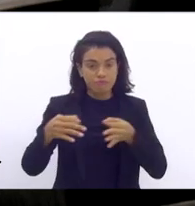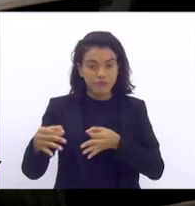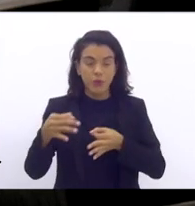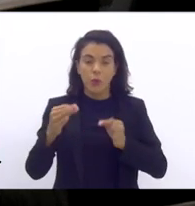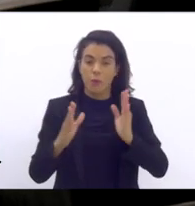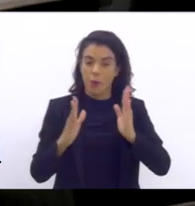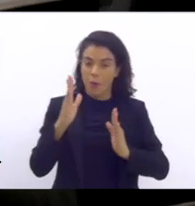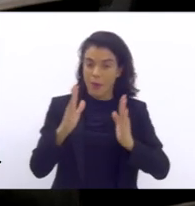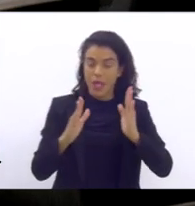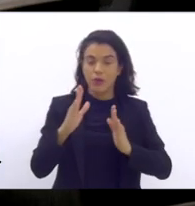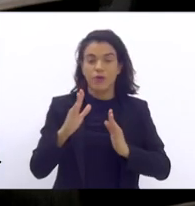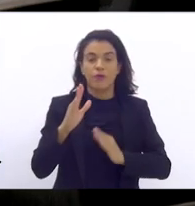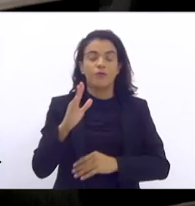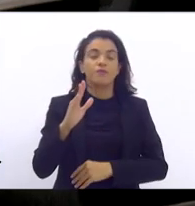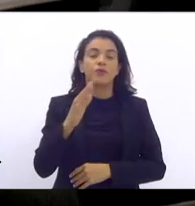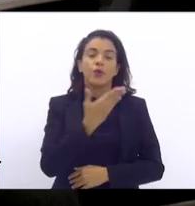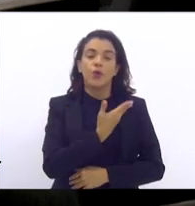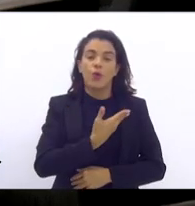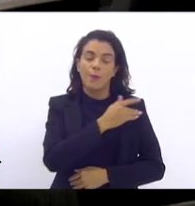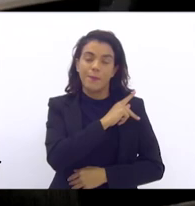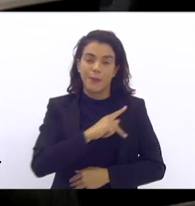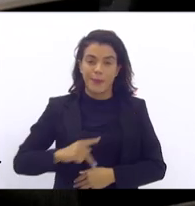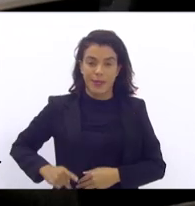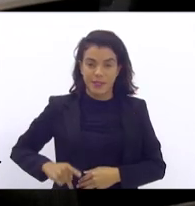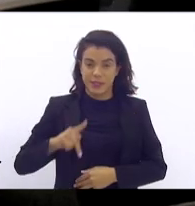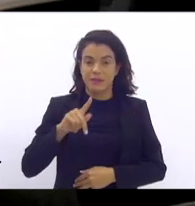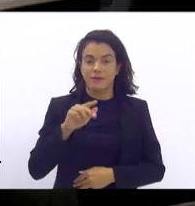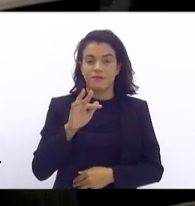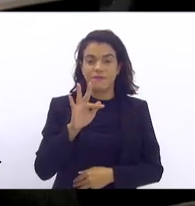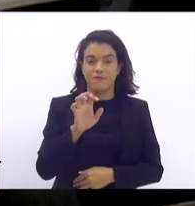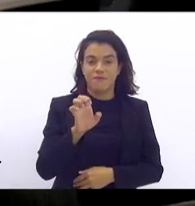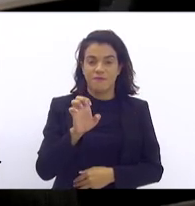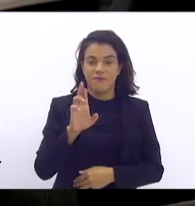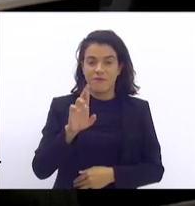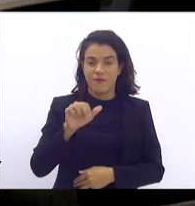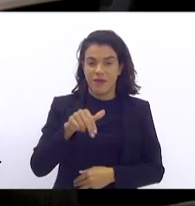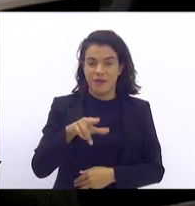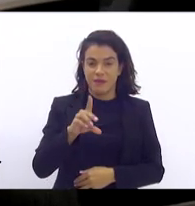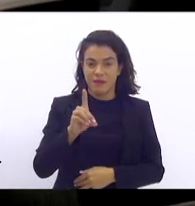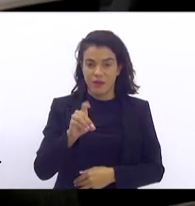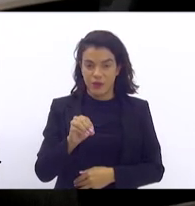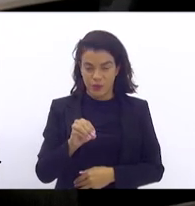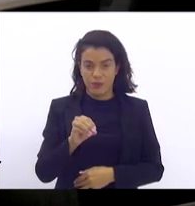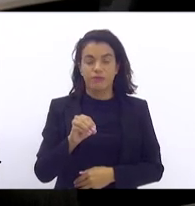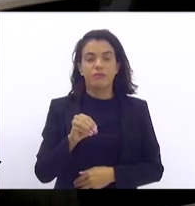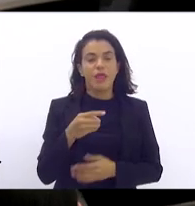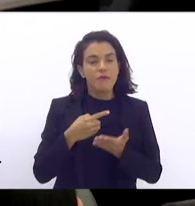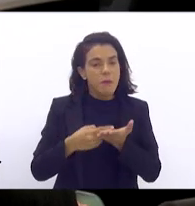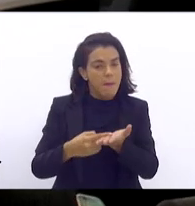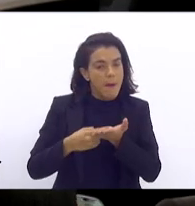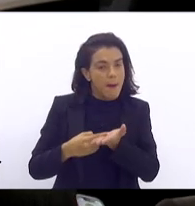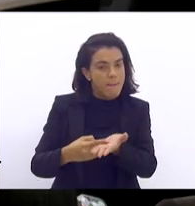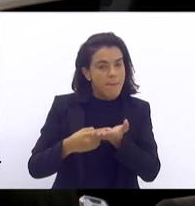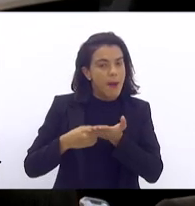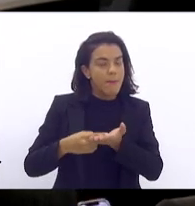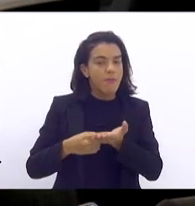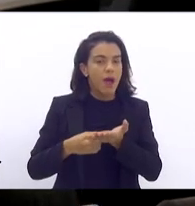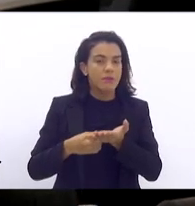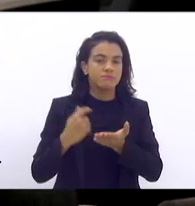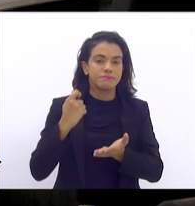complicado no governo Fernando Henrique era na época o governador garotinho houve a primeira renegociação das dívidas e